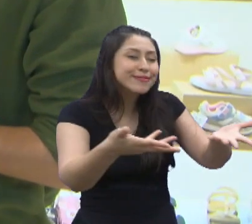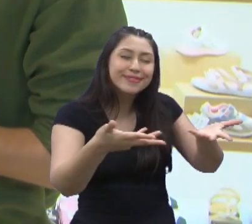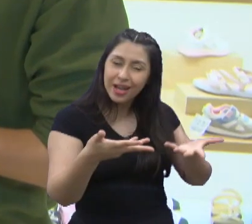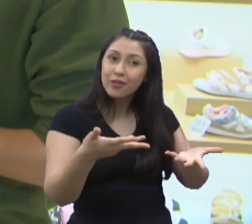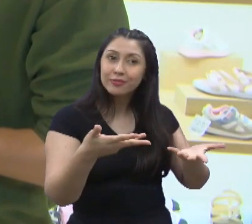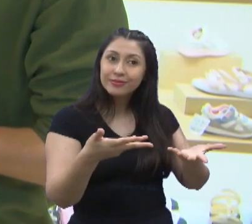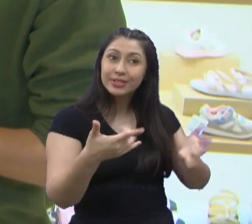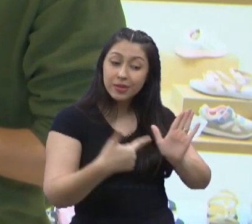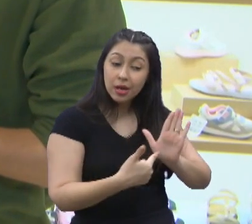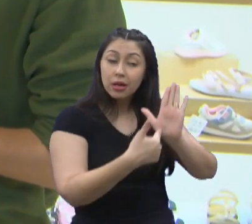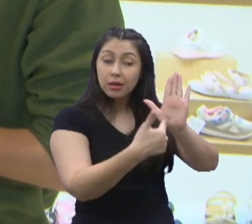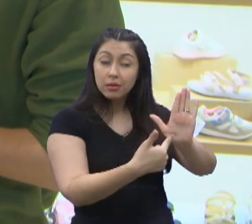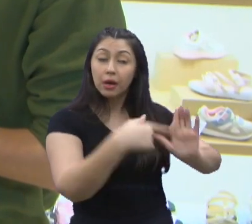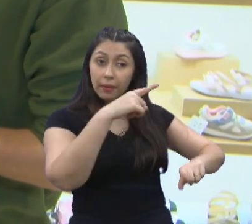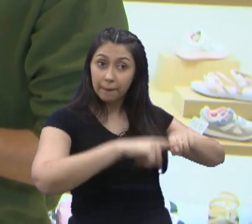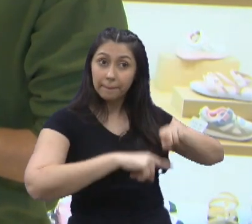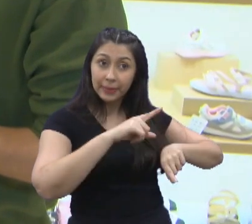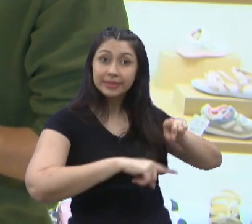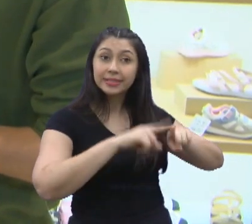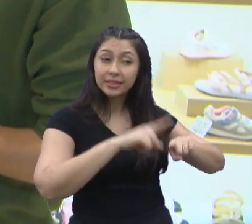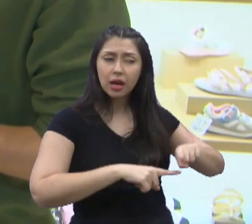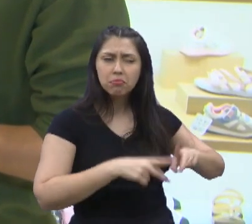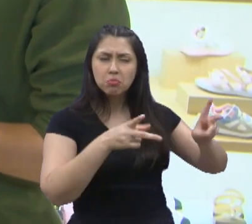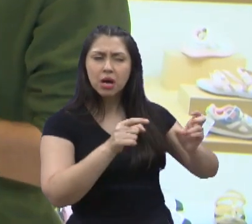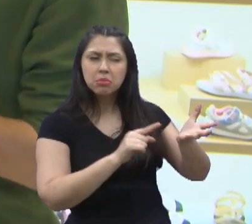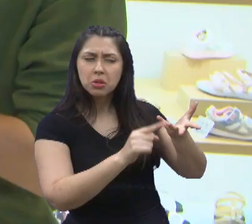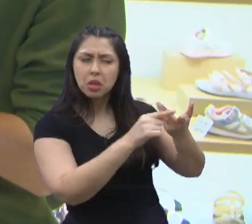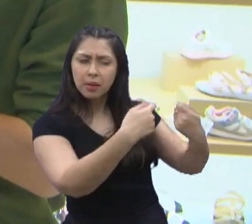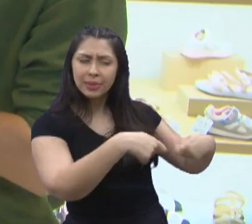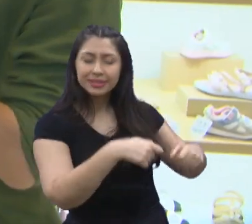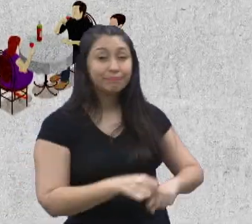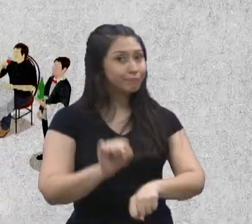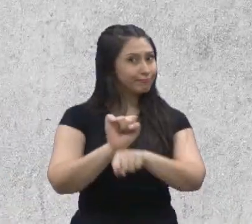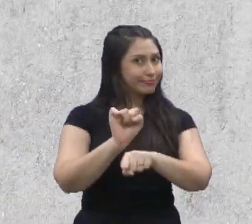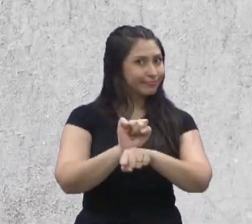e apresentar o nosso produto para ele. Entender a necessidade de cada cliente. Não saia daí!